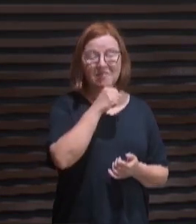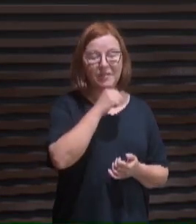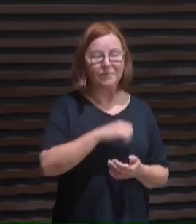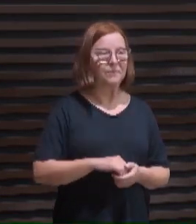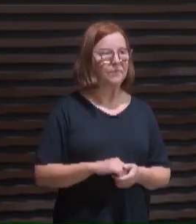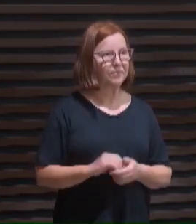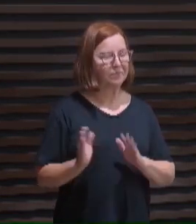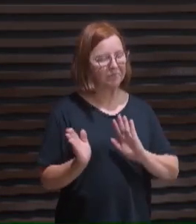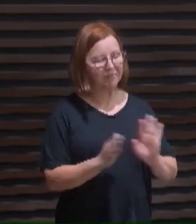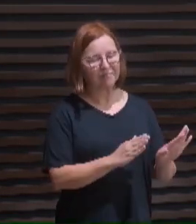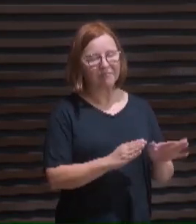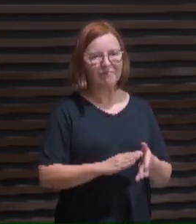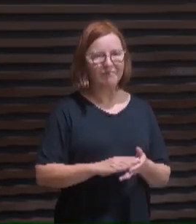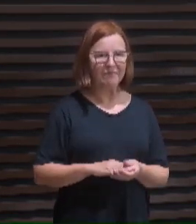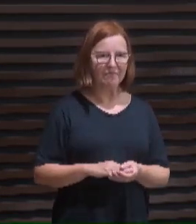Mas